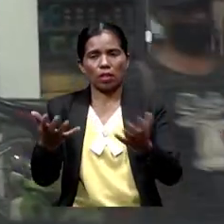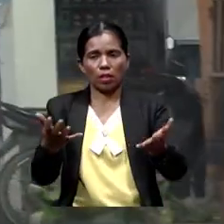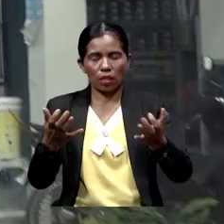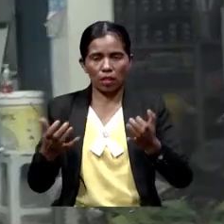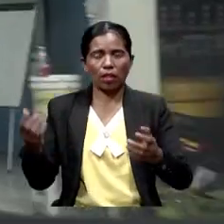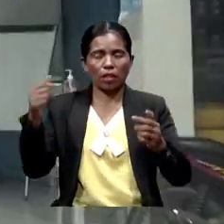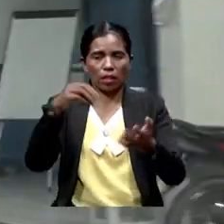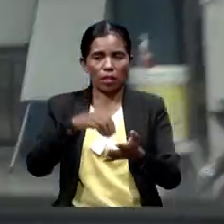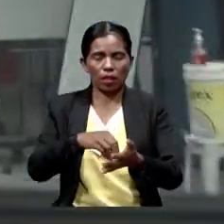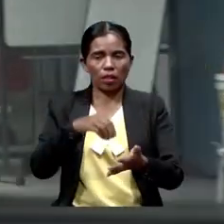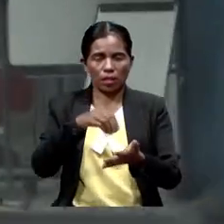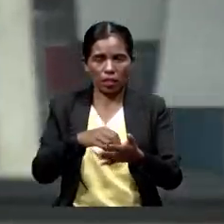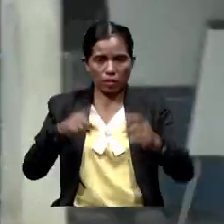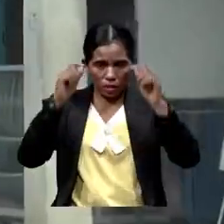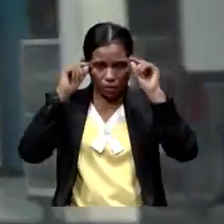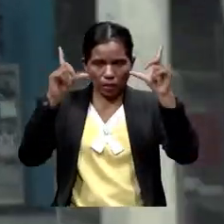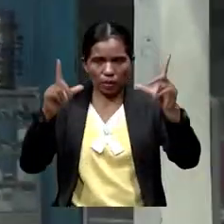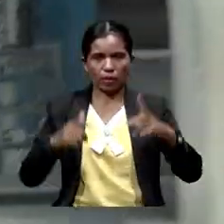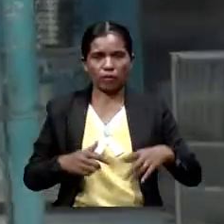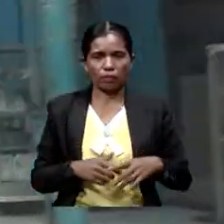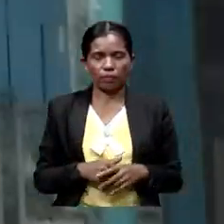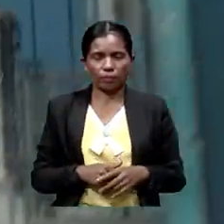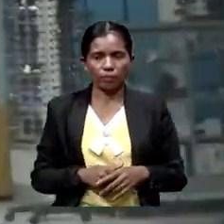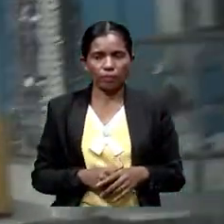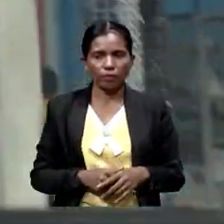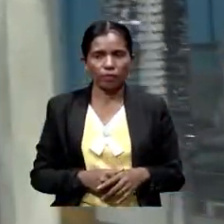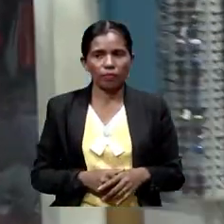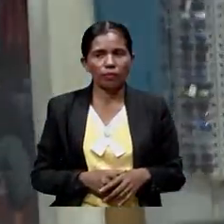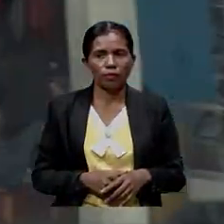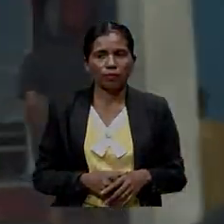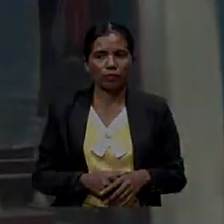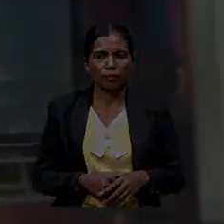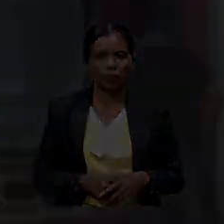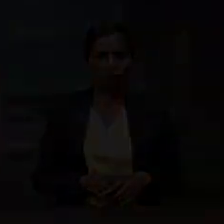investe a Timor-Leste. Felicitas Borges, Zaime dos Santos, ZMN.